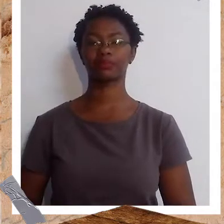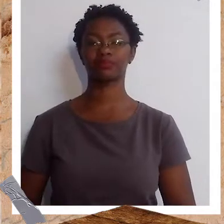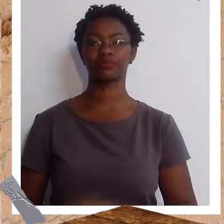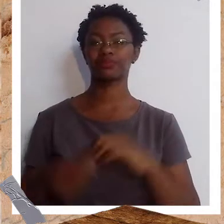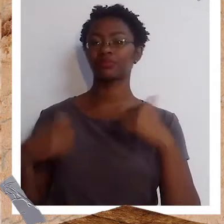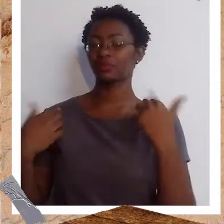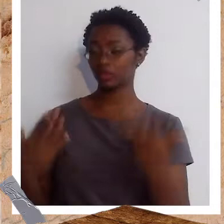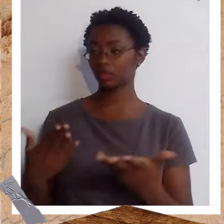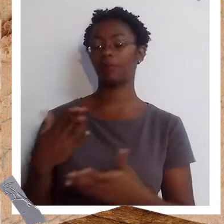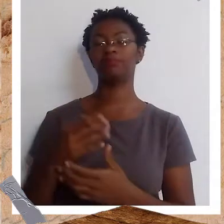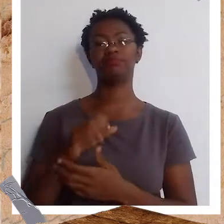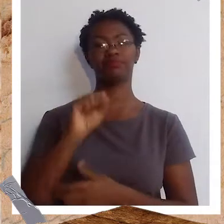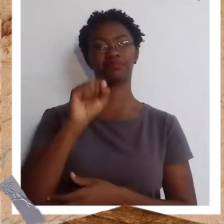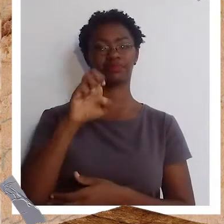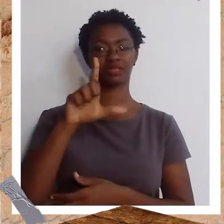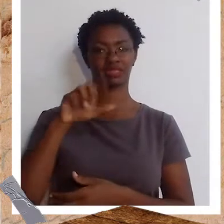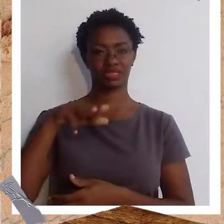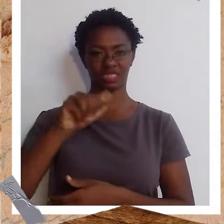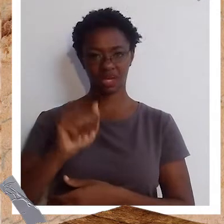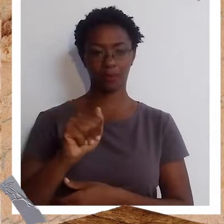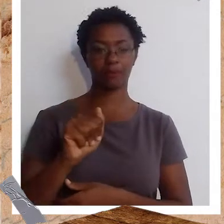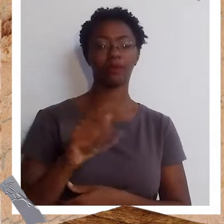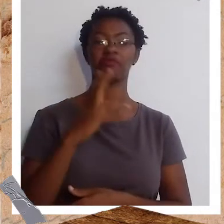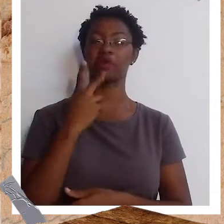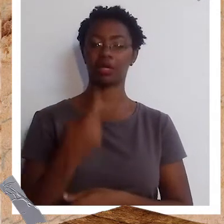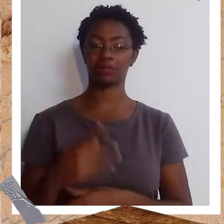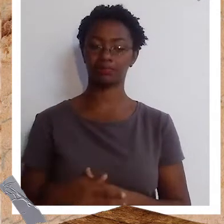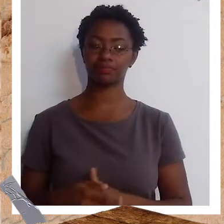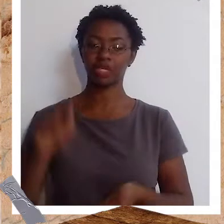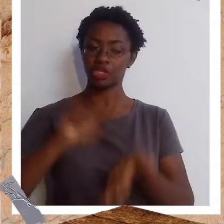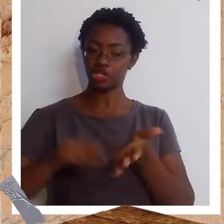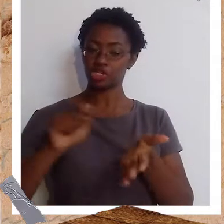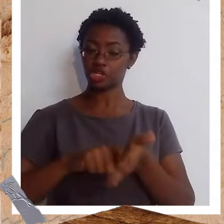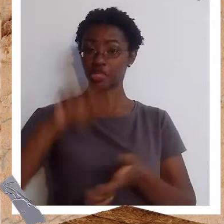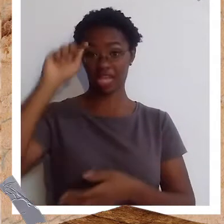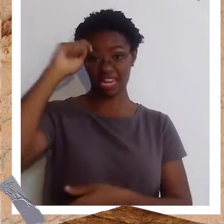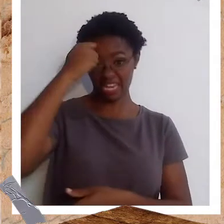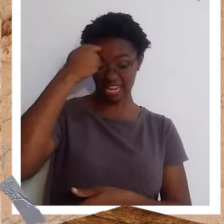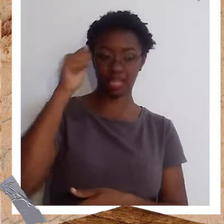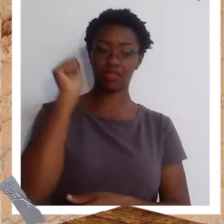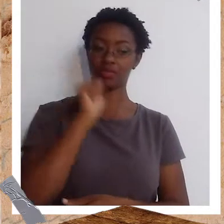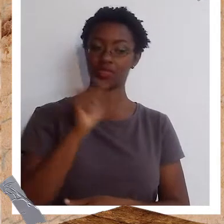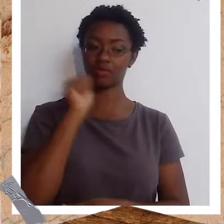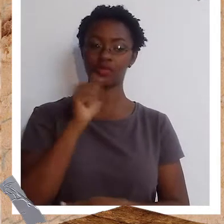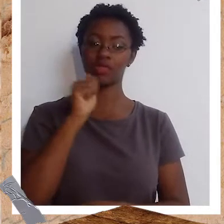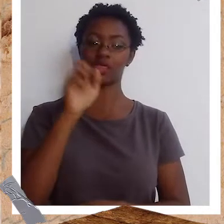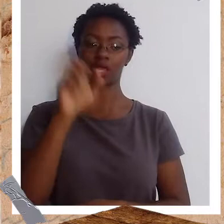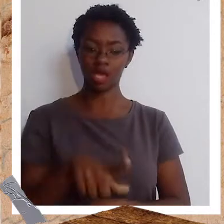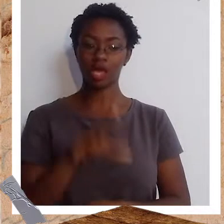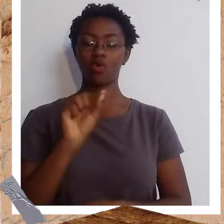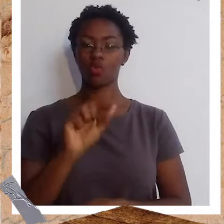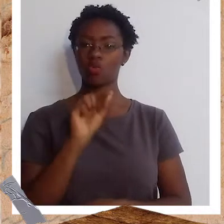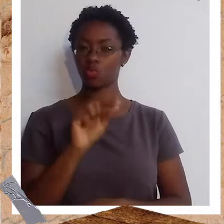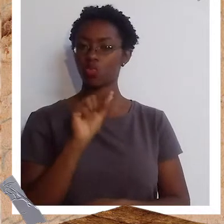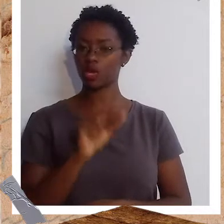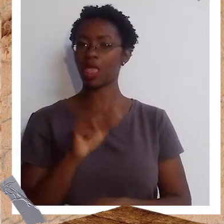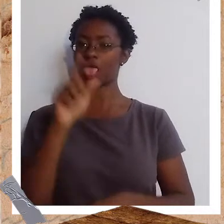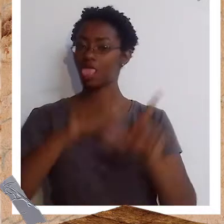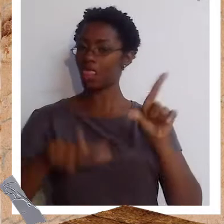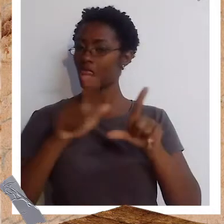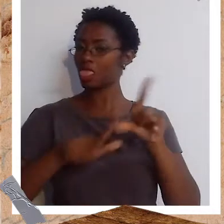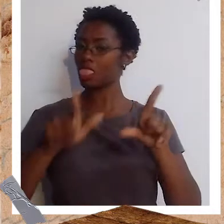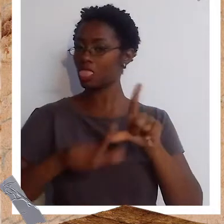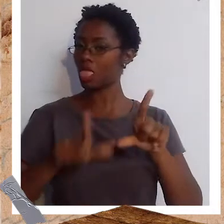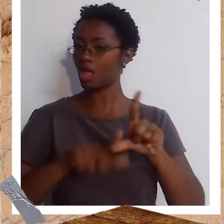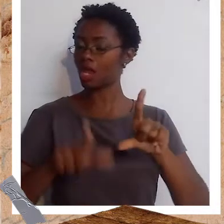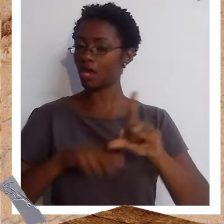Então, Selma Negra vai dizer: a escrita negra feminina é um fato estético literário e pode ser